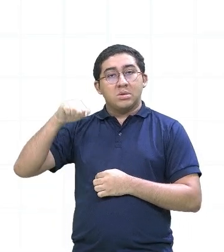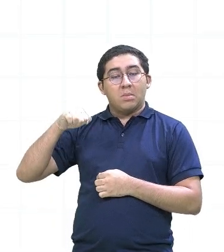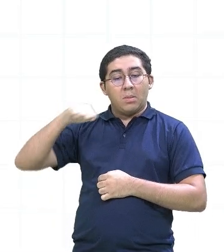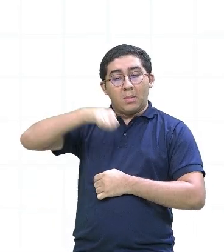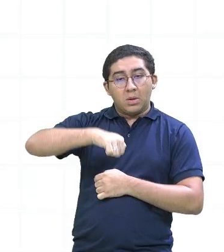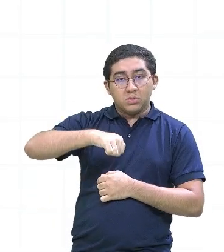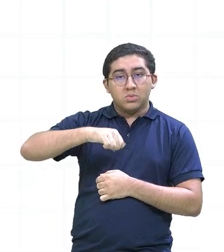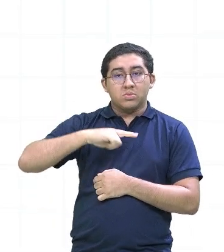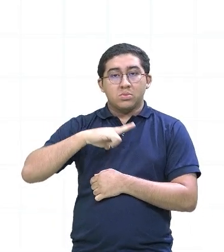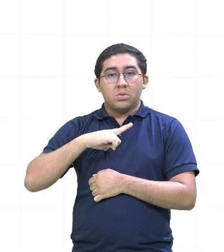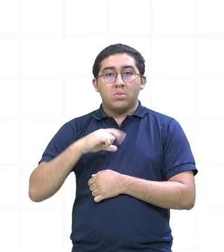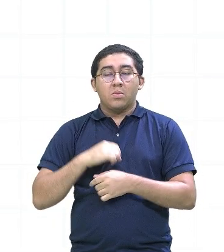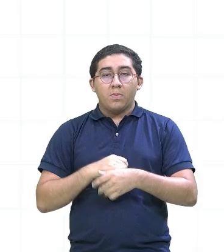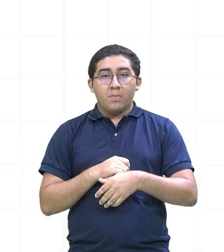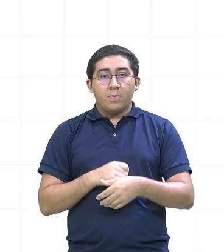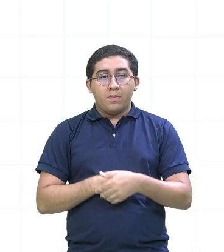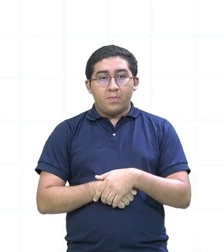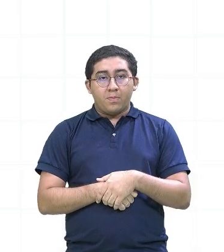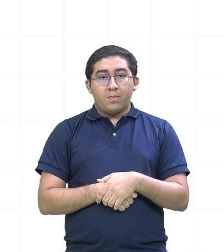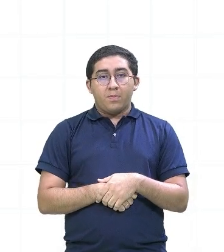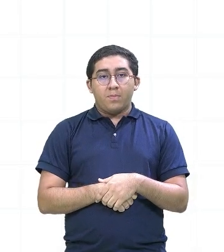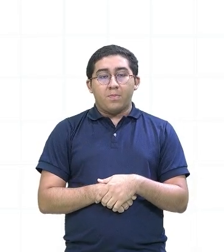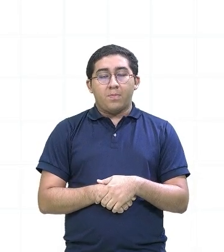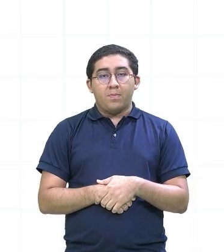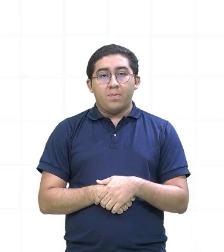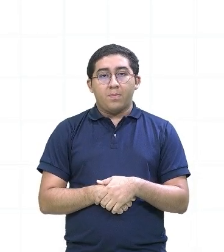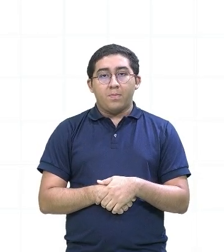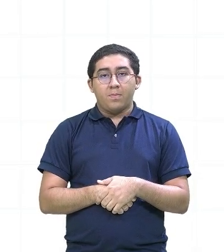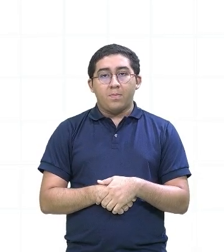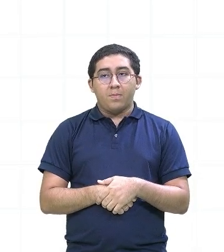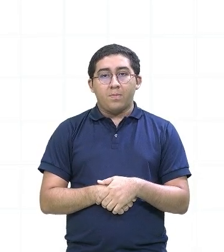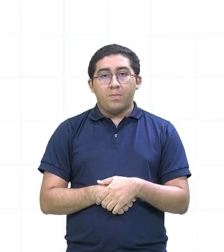você realizasse um soco